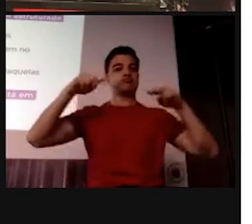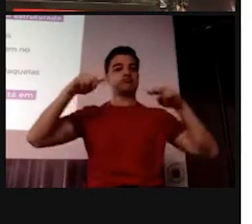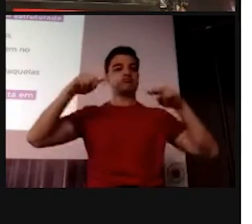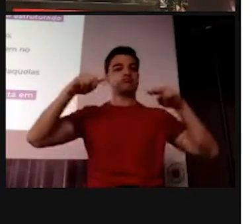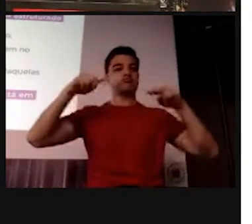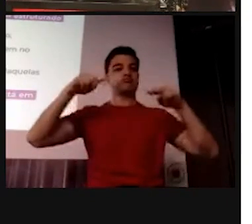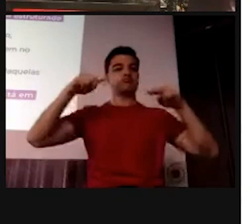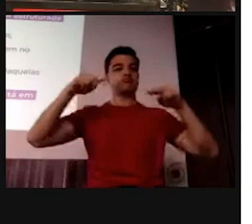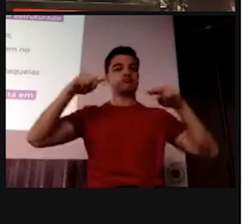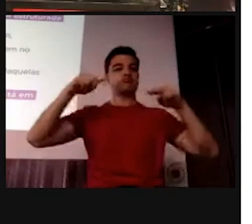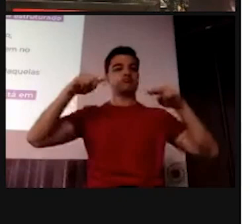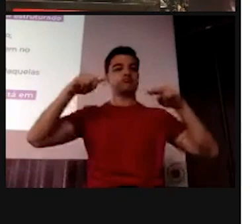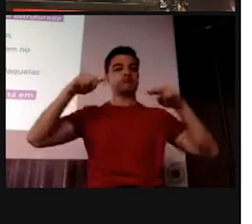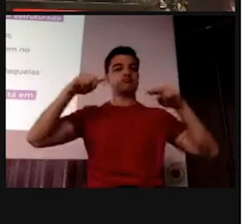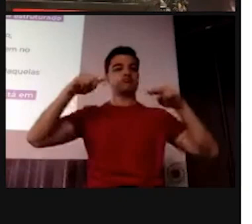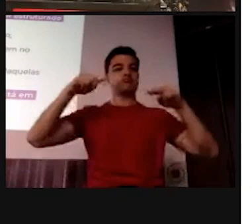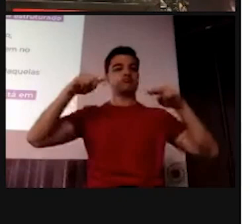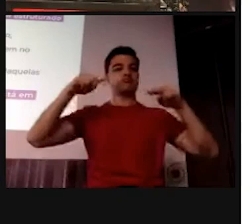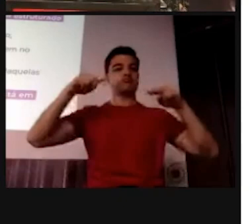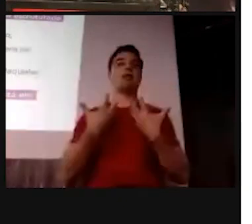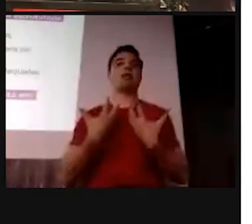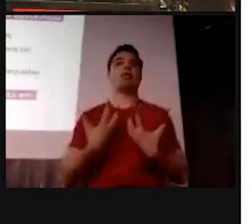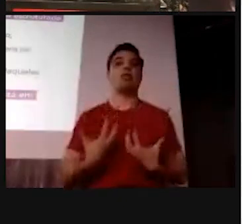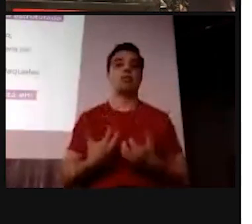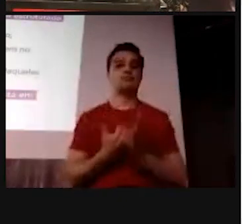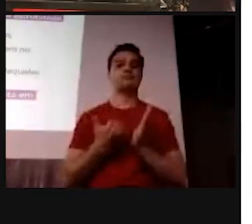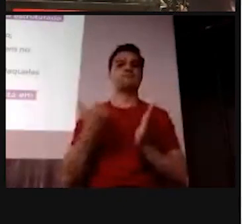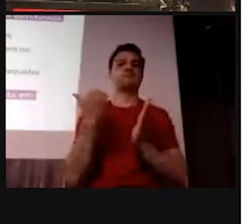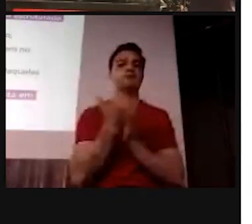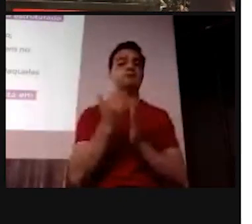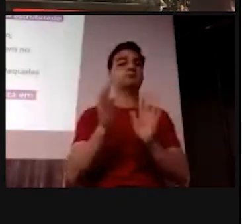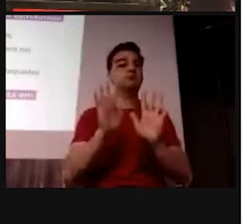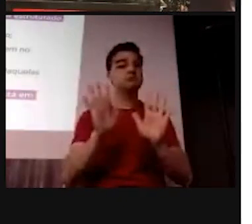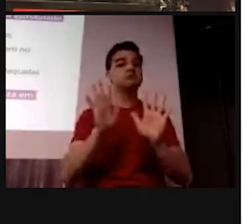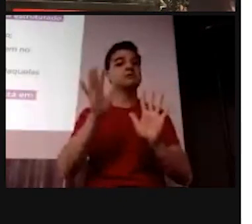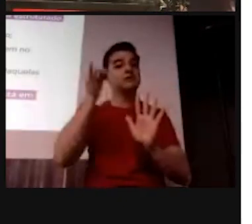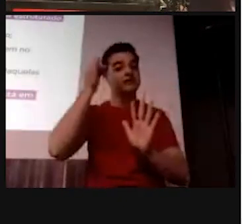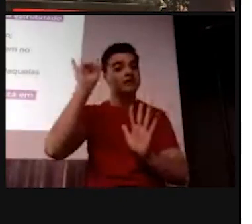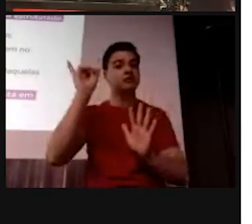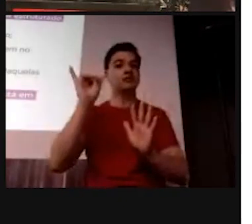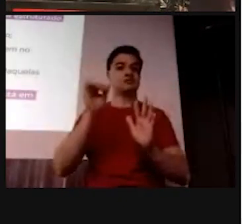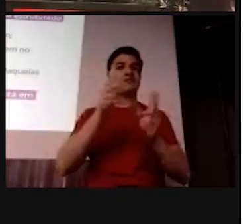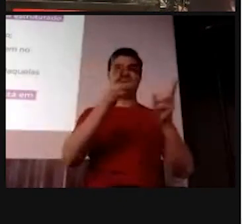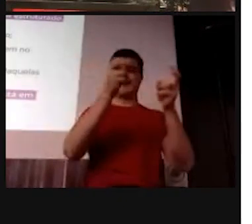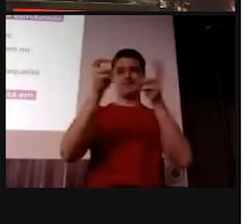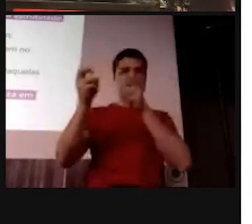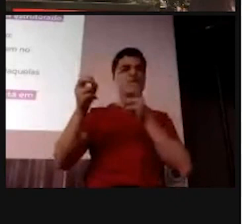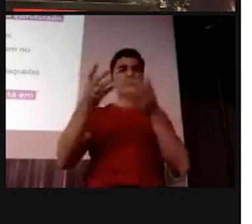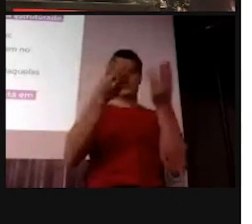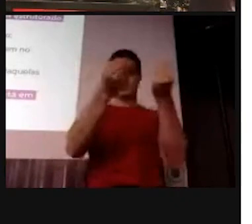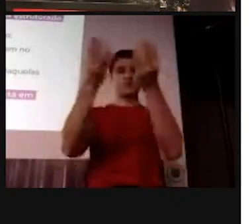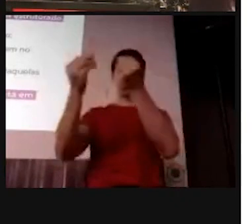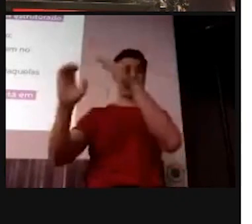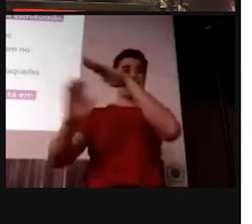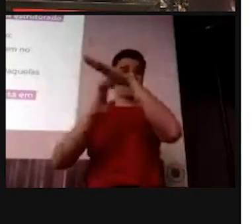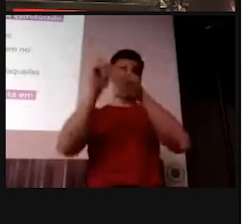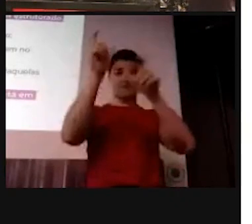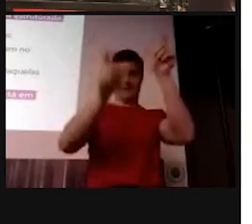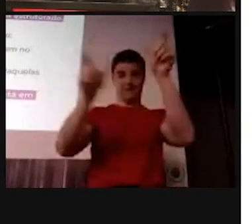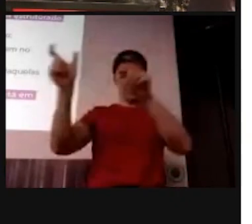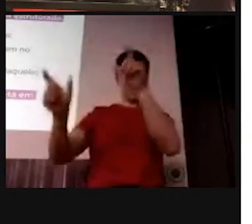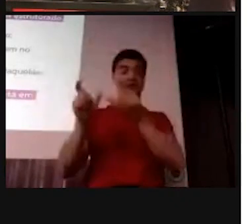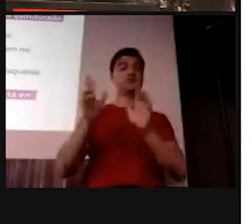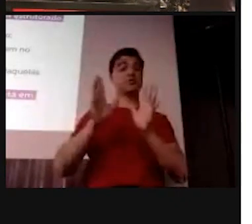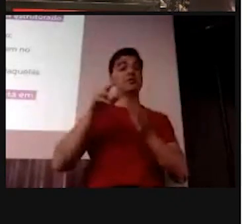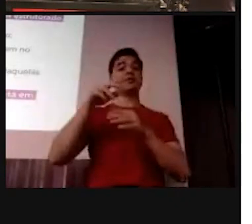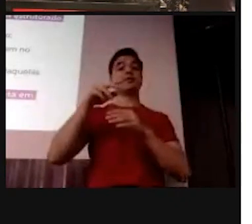precisa olhar por que as pessoas estão adoecendo. Tem muita gente adoecendo nas organizações, muitas pessoas ansiosas,